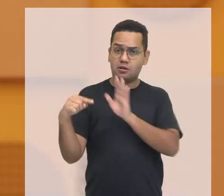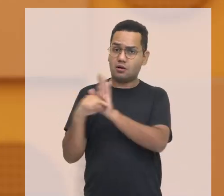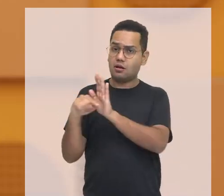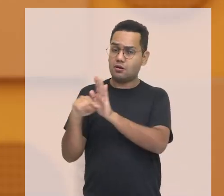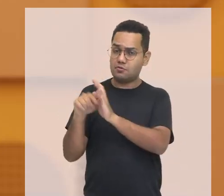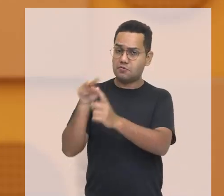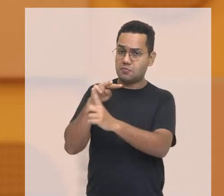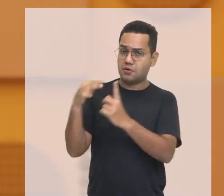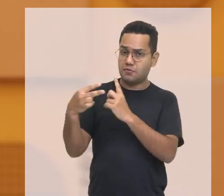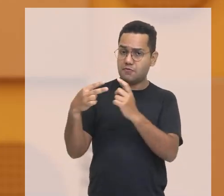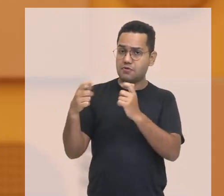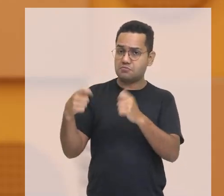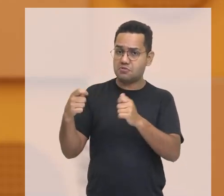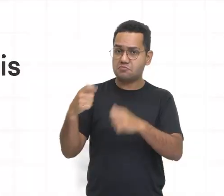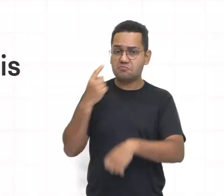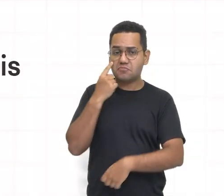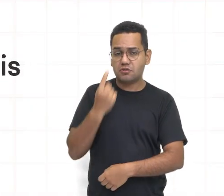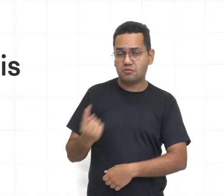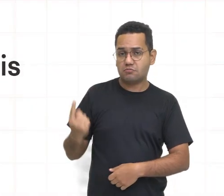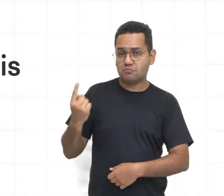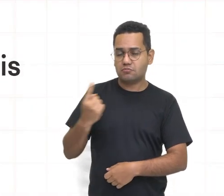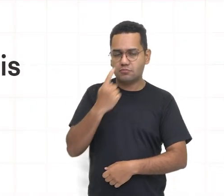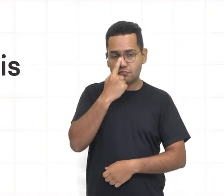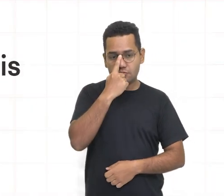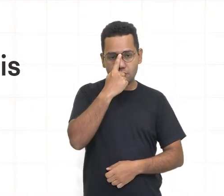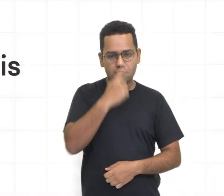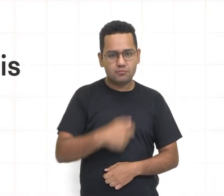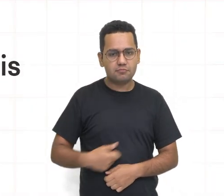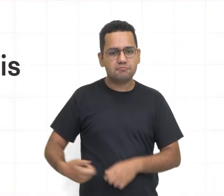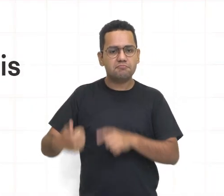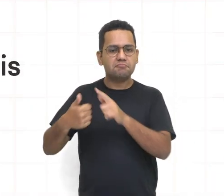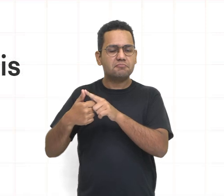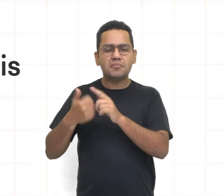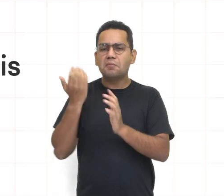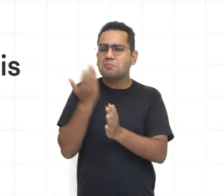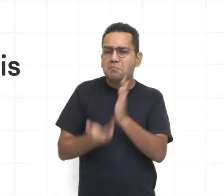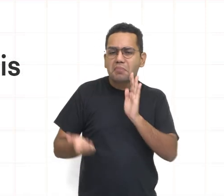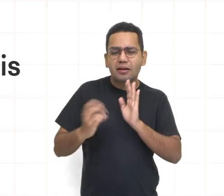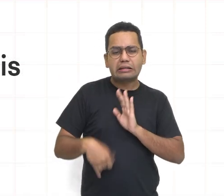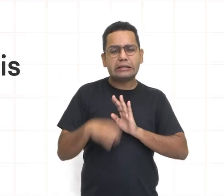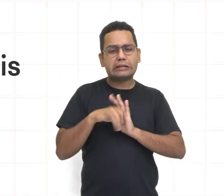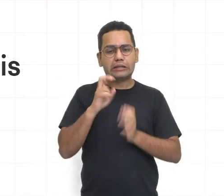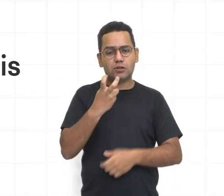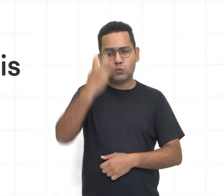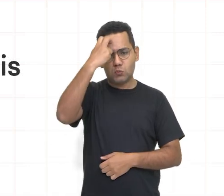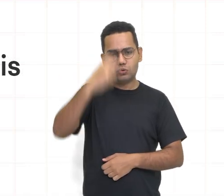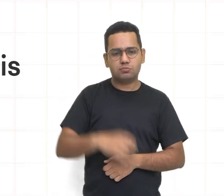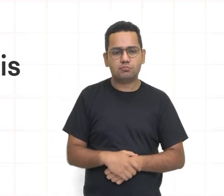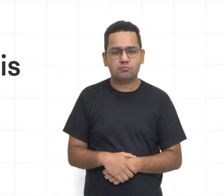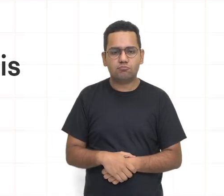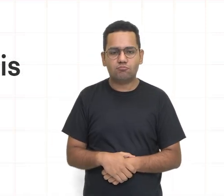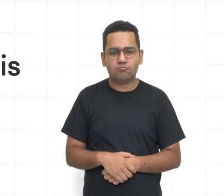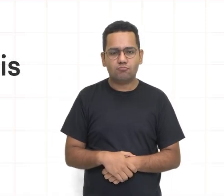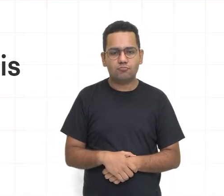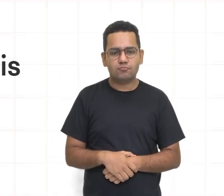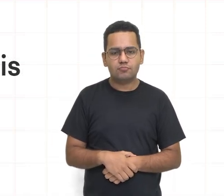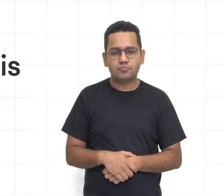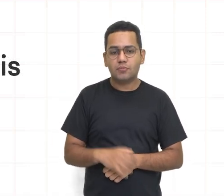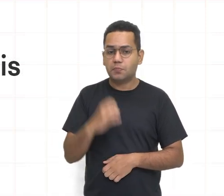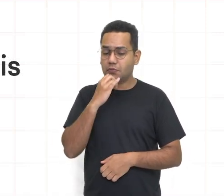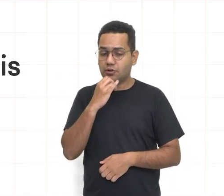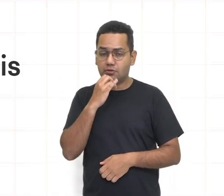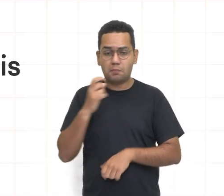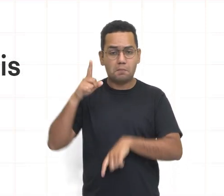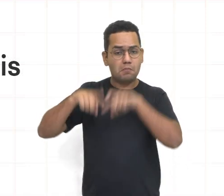impactos da cultura de massa. Vamos a eles. Perda da identidade cultural. A dominação de